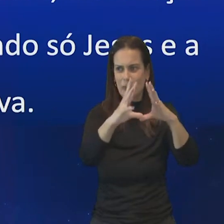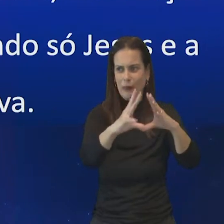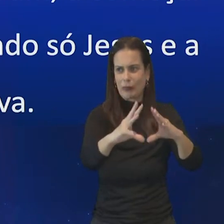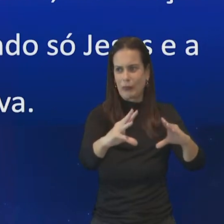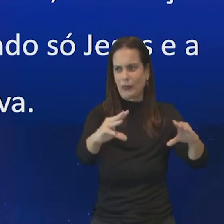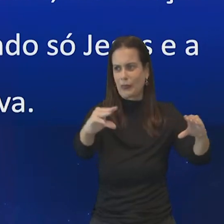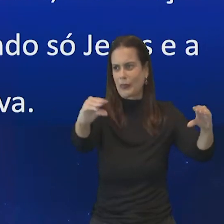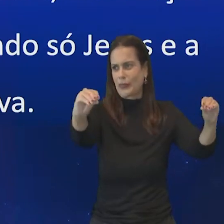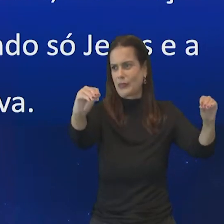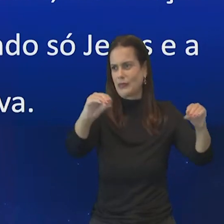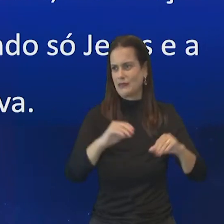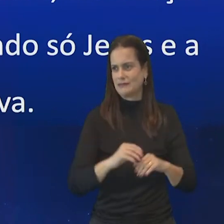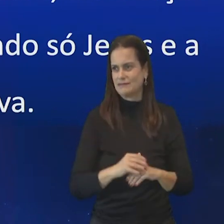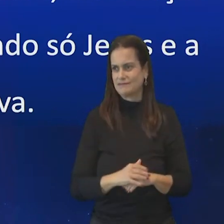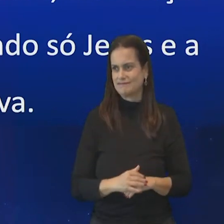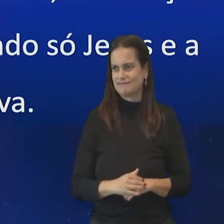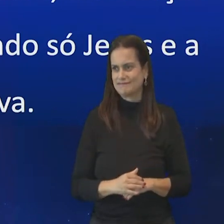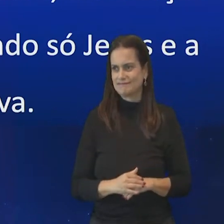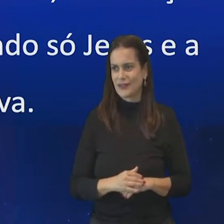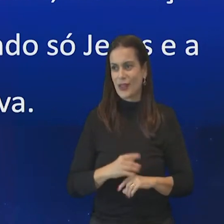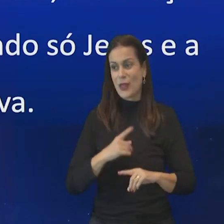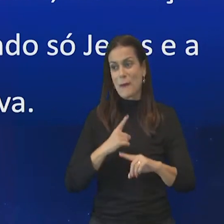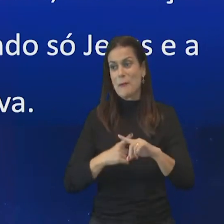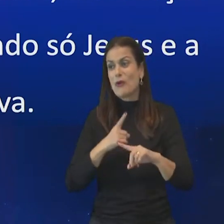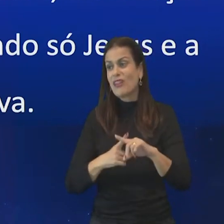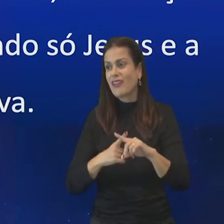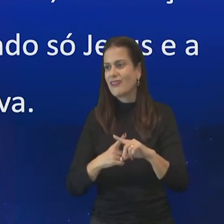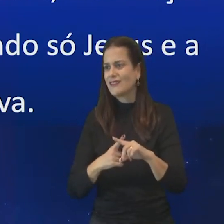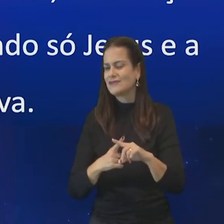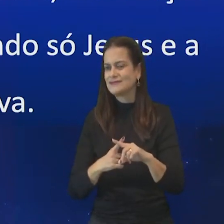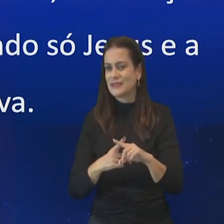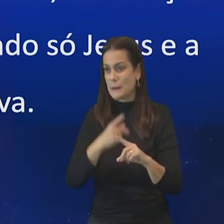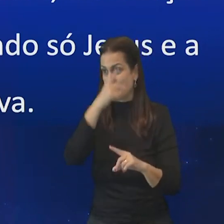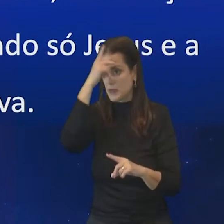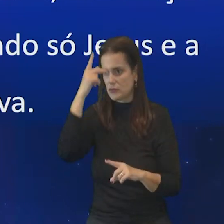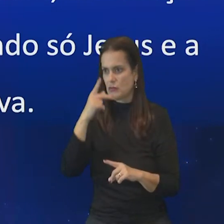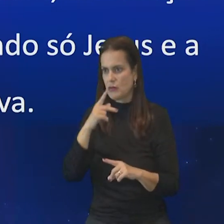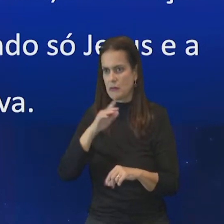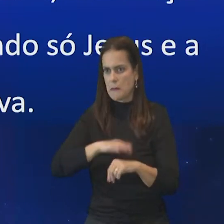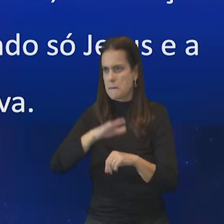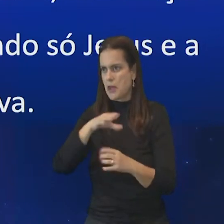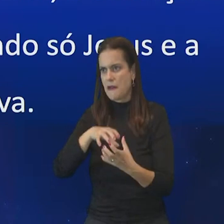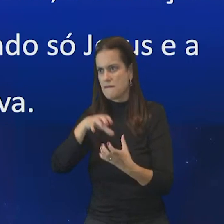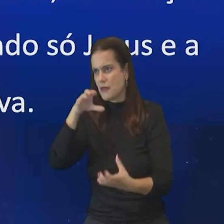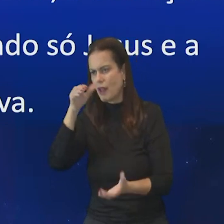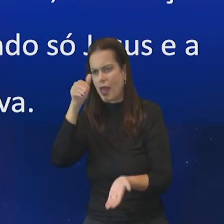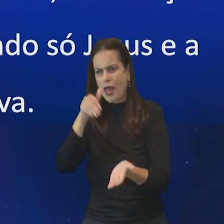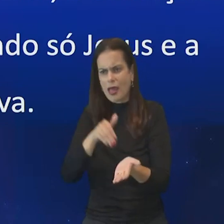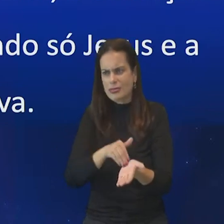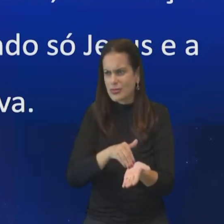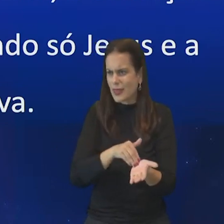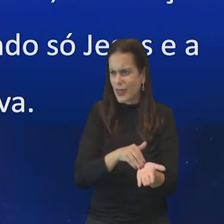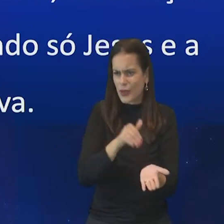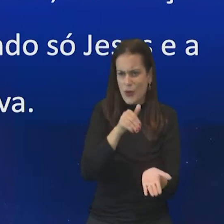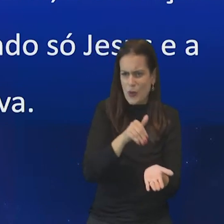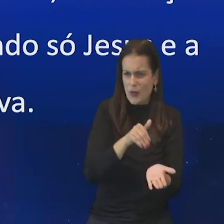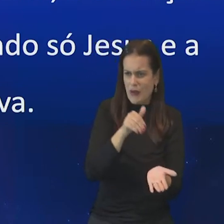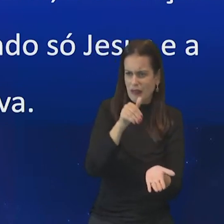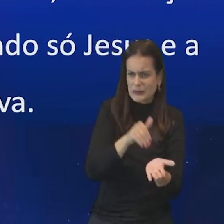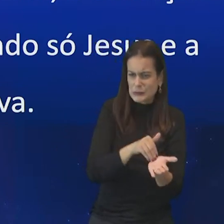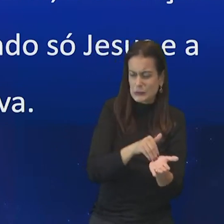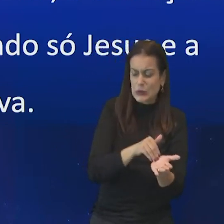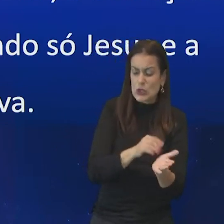retirando um por um, a começar pelos mais velhos até os últimos, ficando